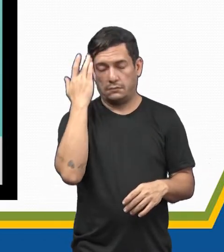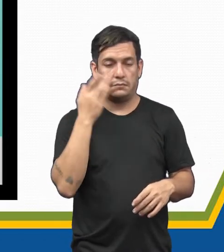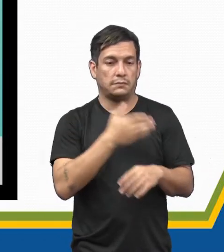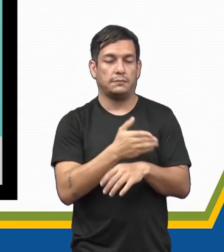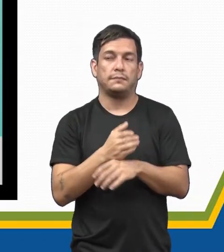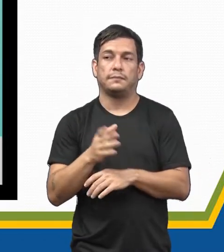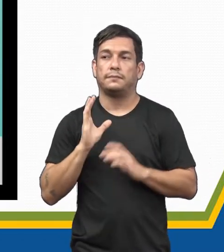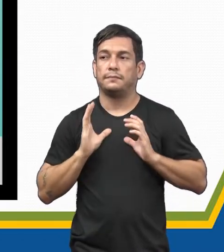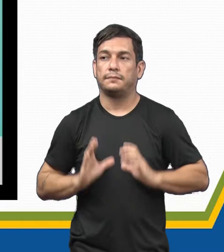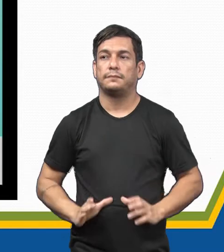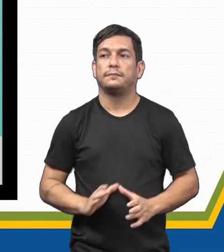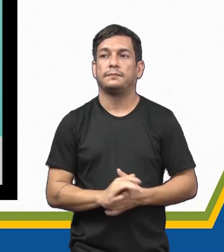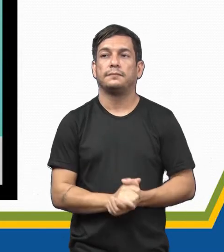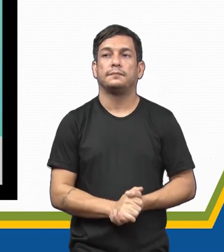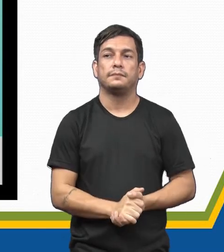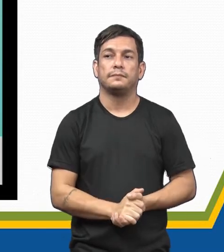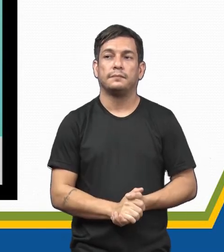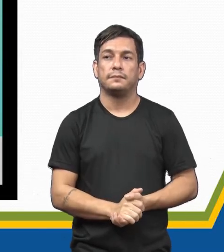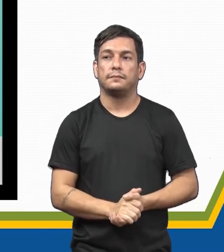cidadãos.